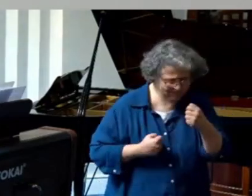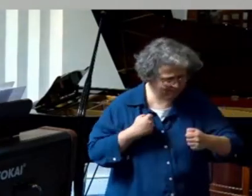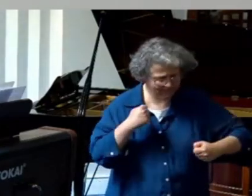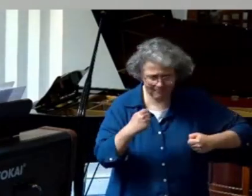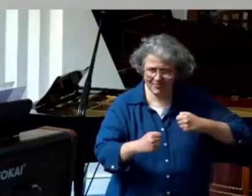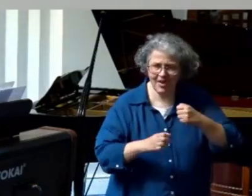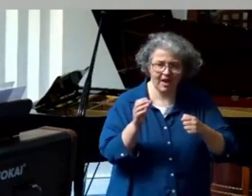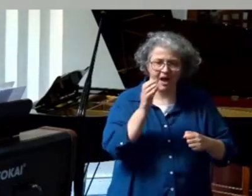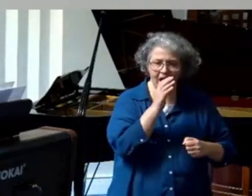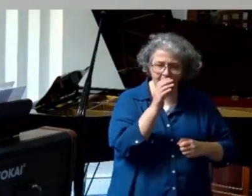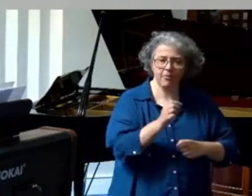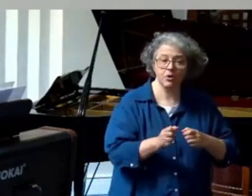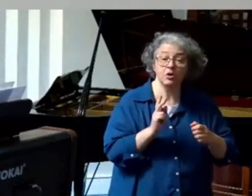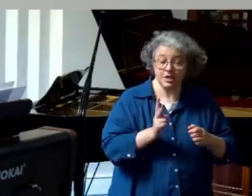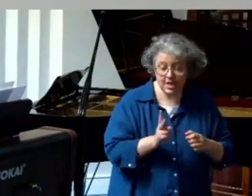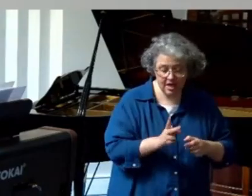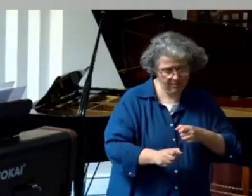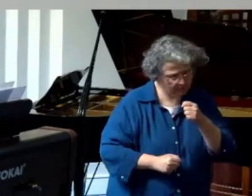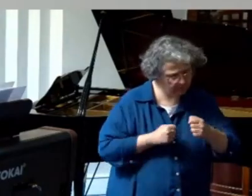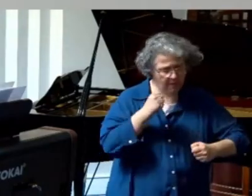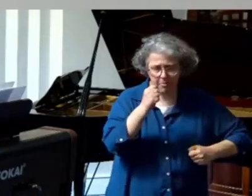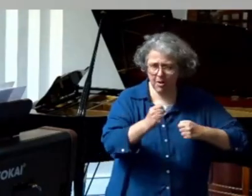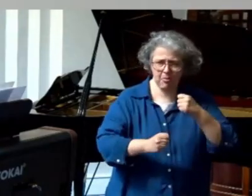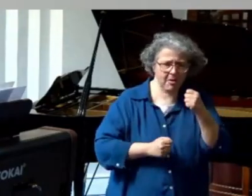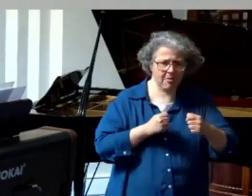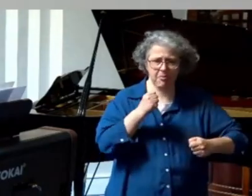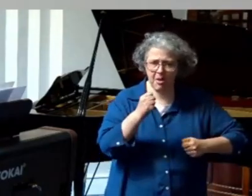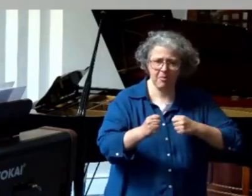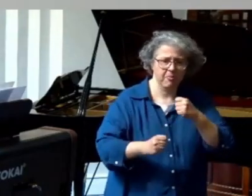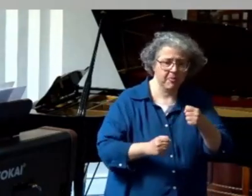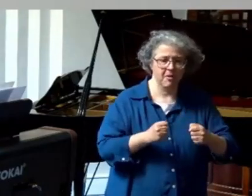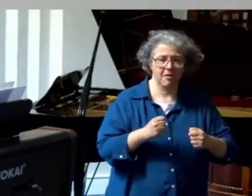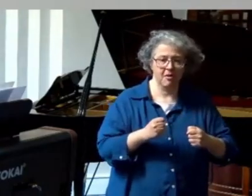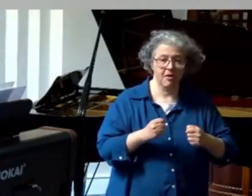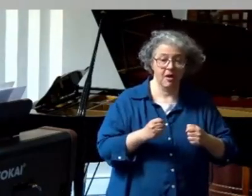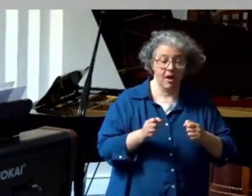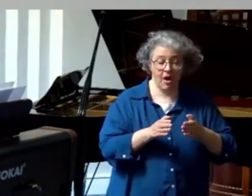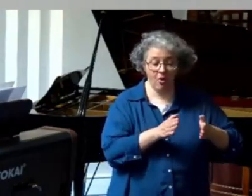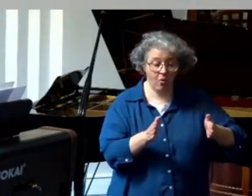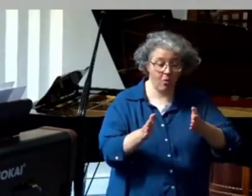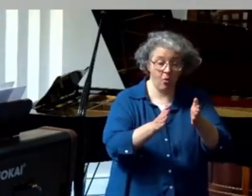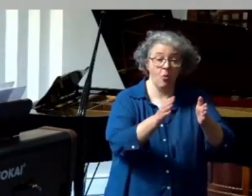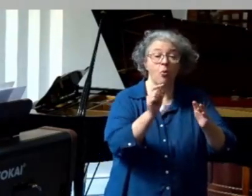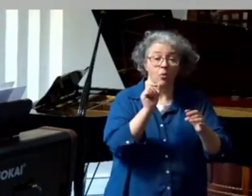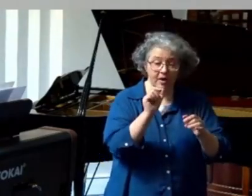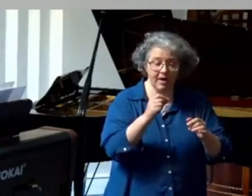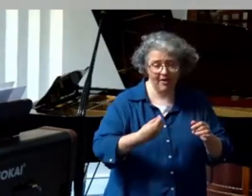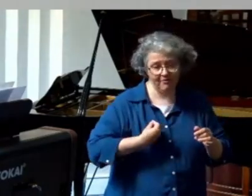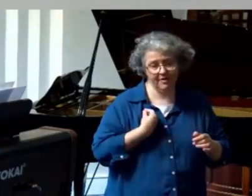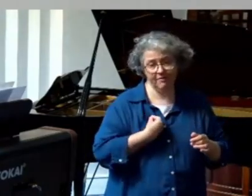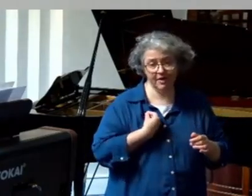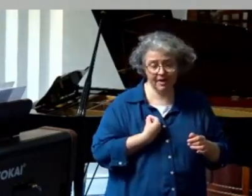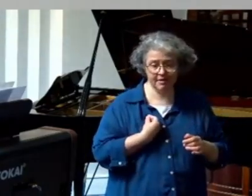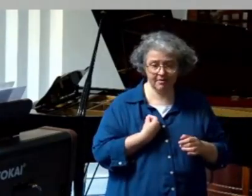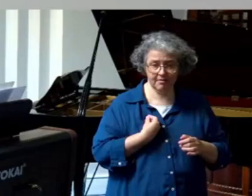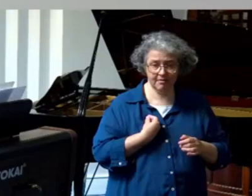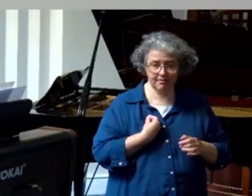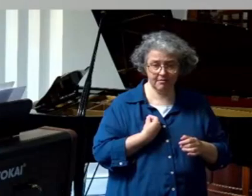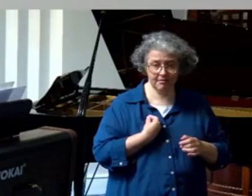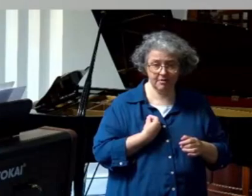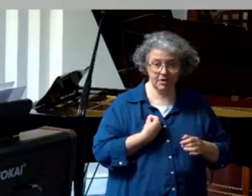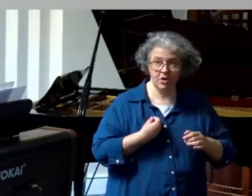a carreira proposta. Corramos com perseverança a carreira da vida.